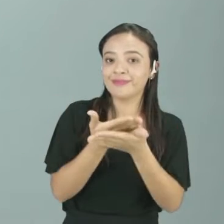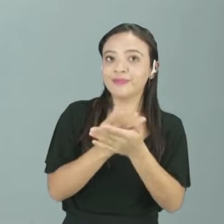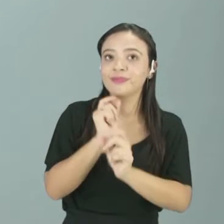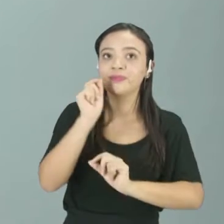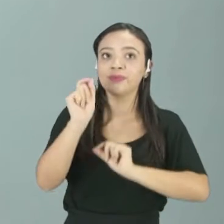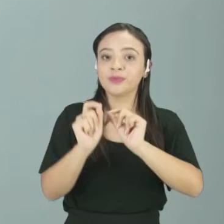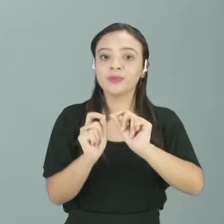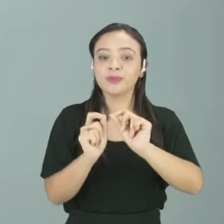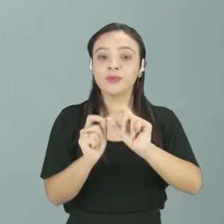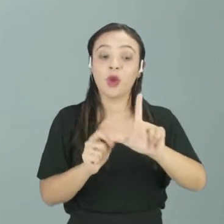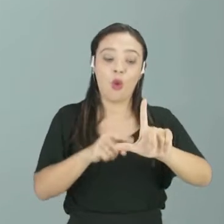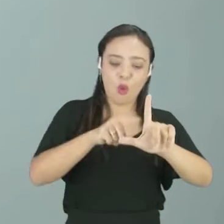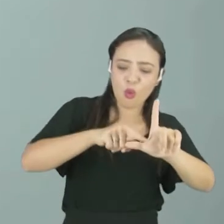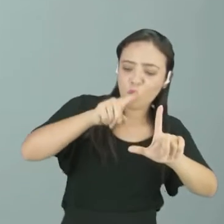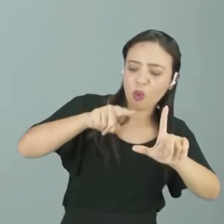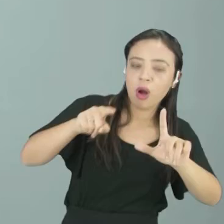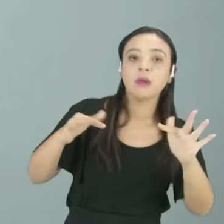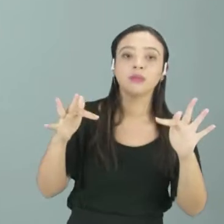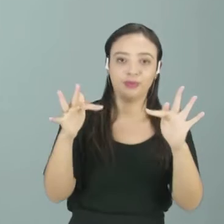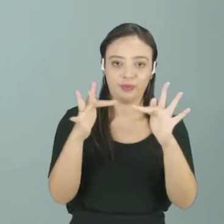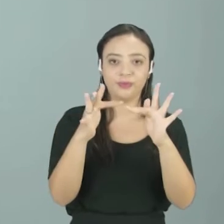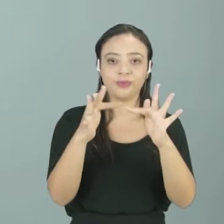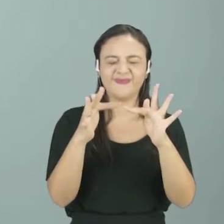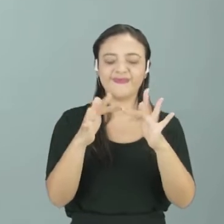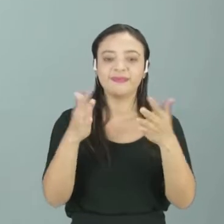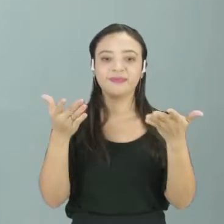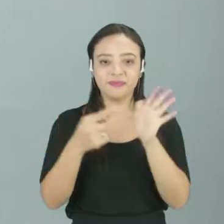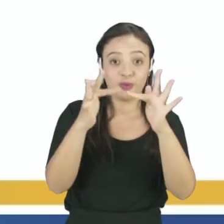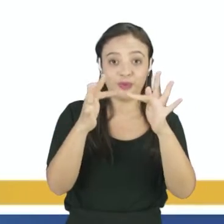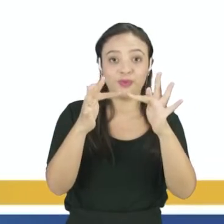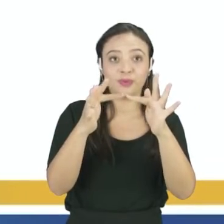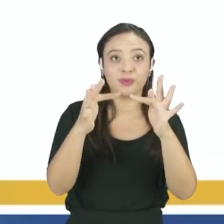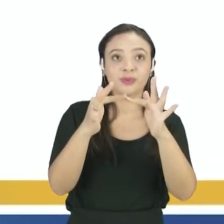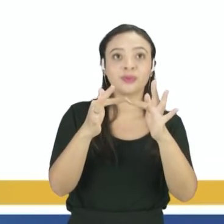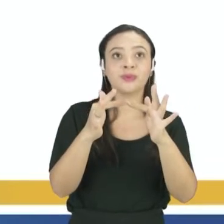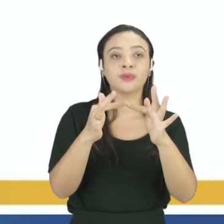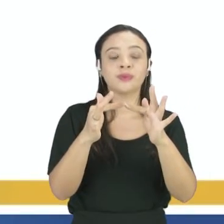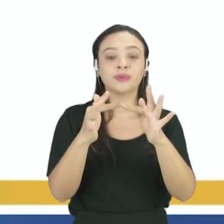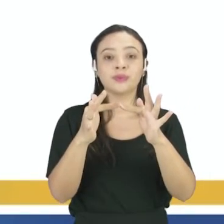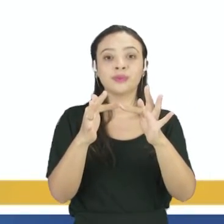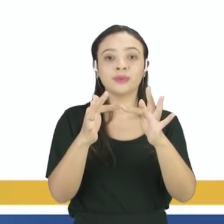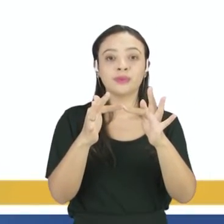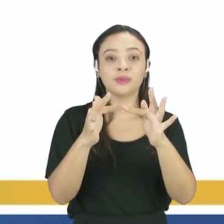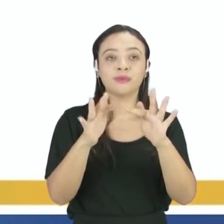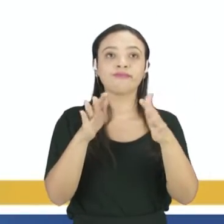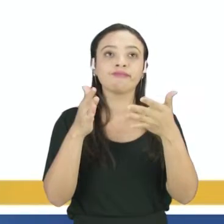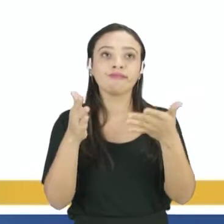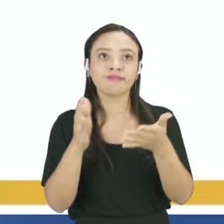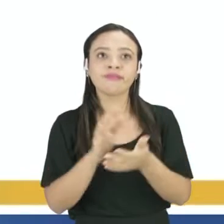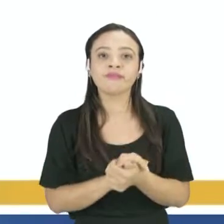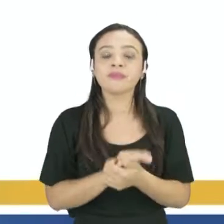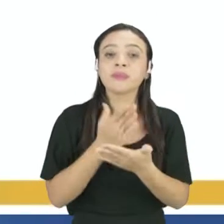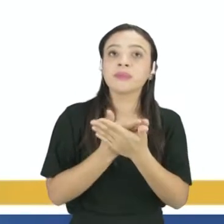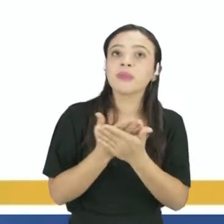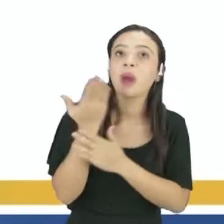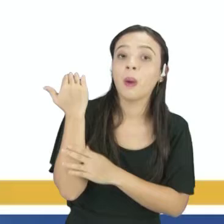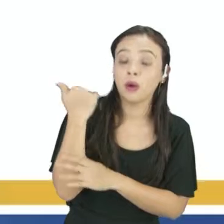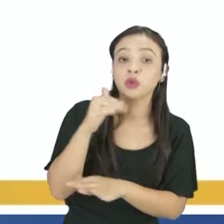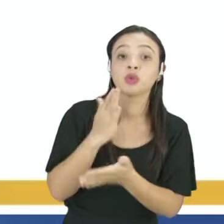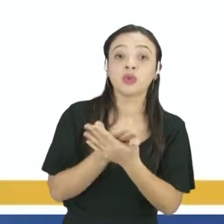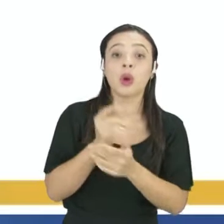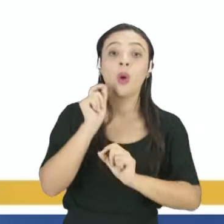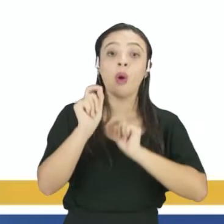ideia de gráfico de função. Então vamos compartilhar aqui o slide. Então vamos lá, gente. Na última aula nós vimos